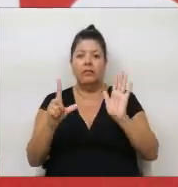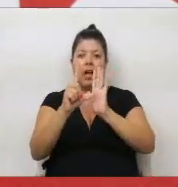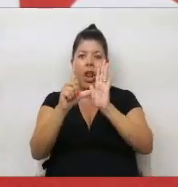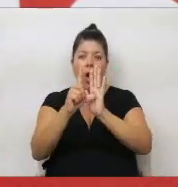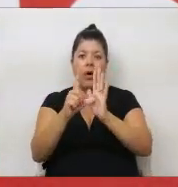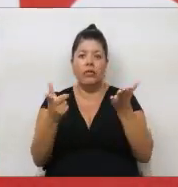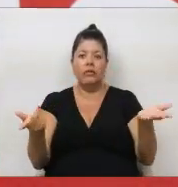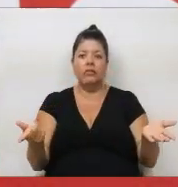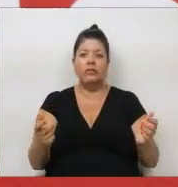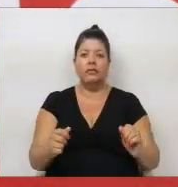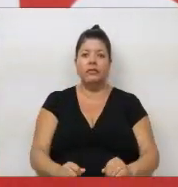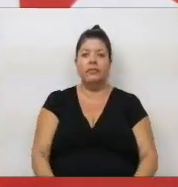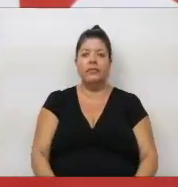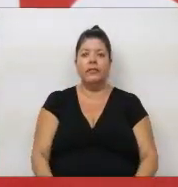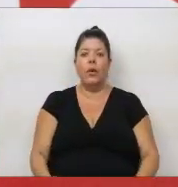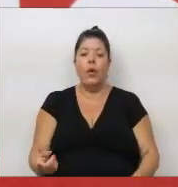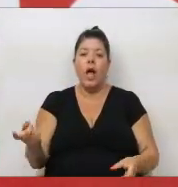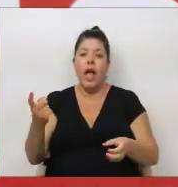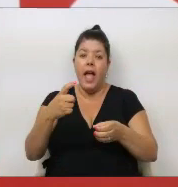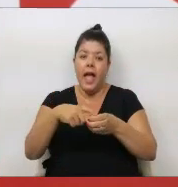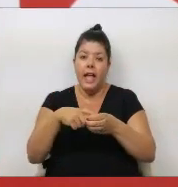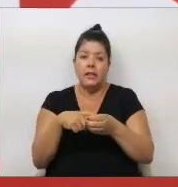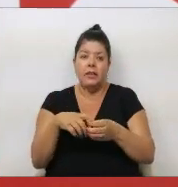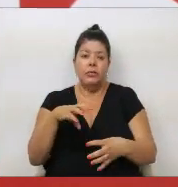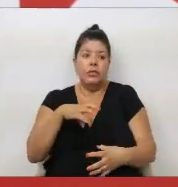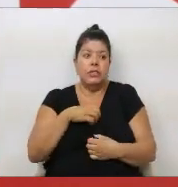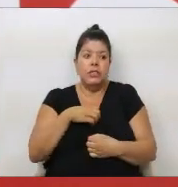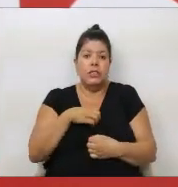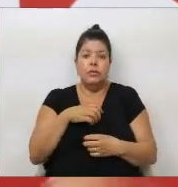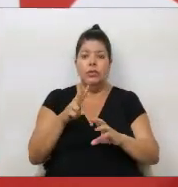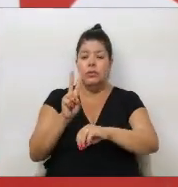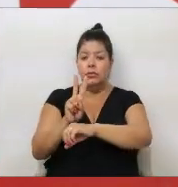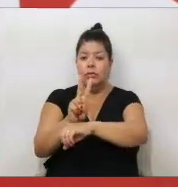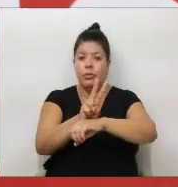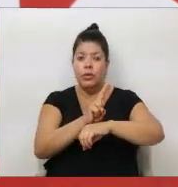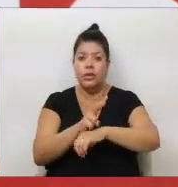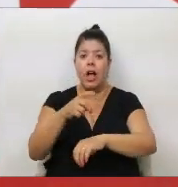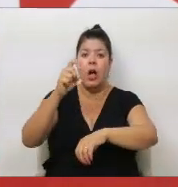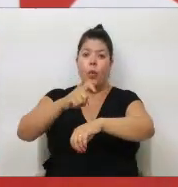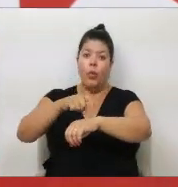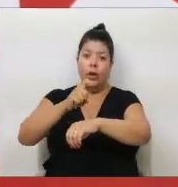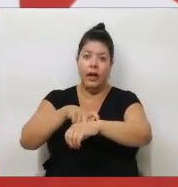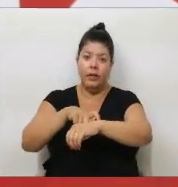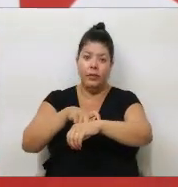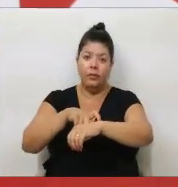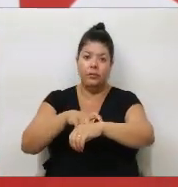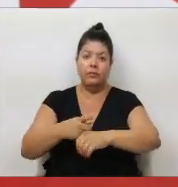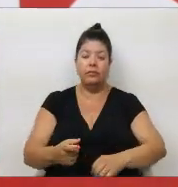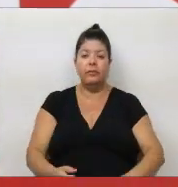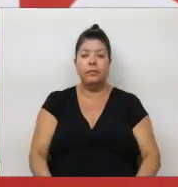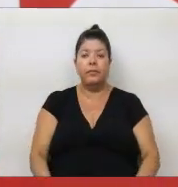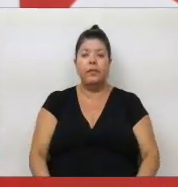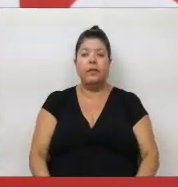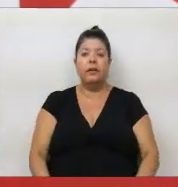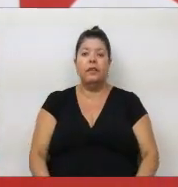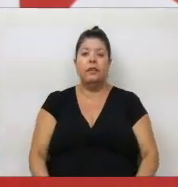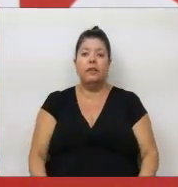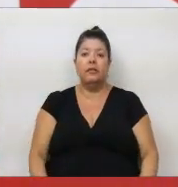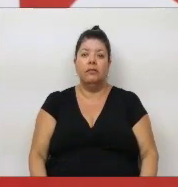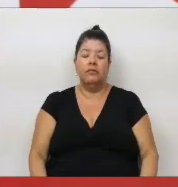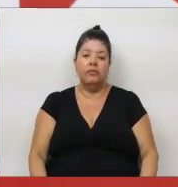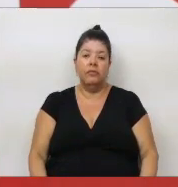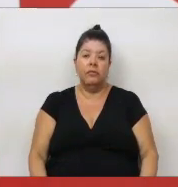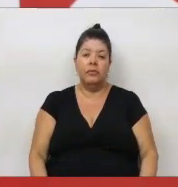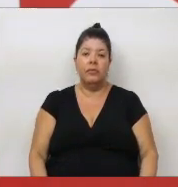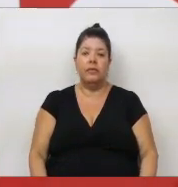do comércio, entra no sentido de fazer um controle do horário de atendimento e